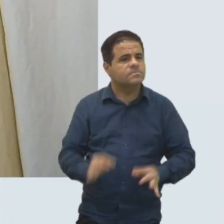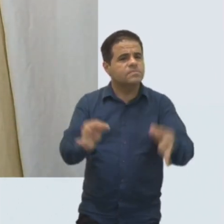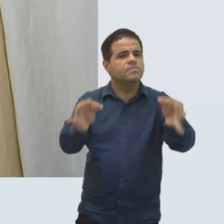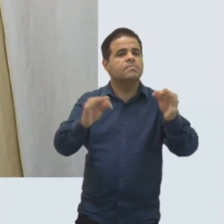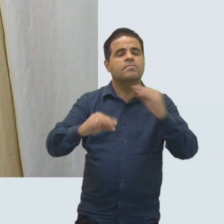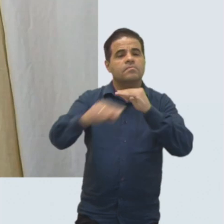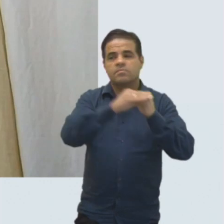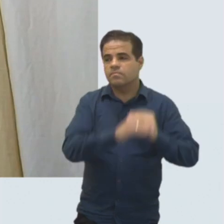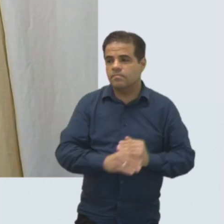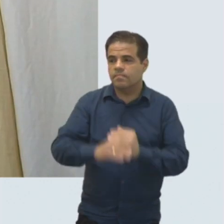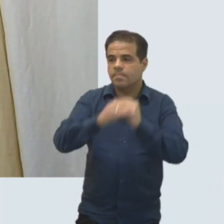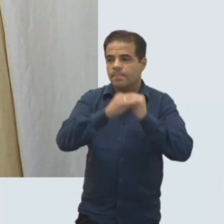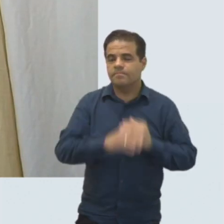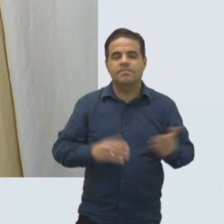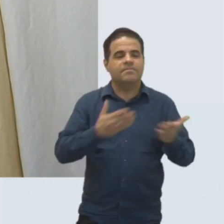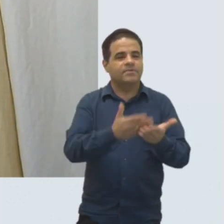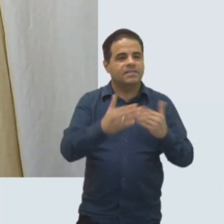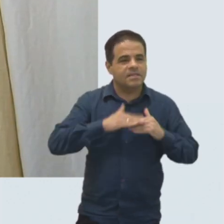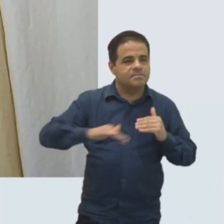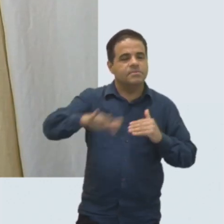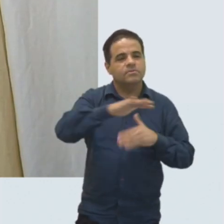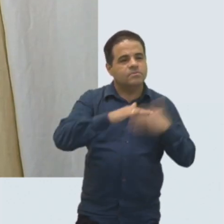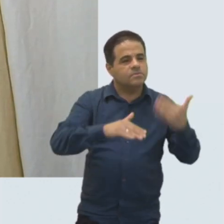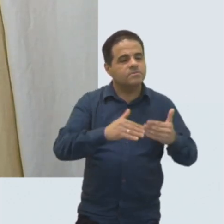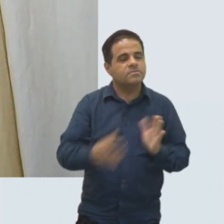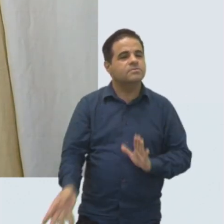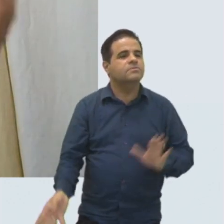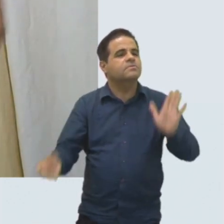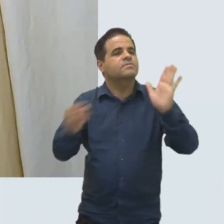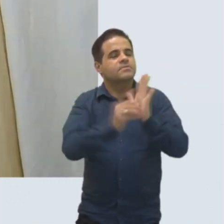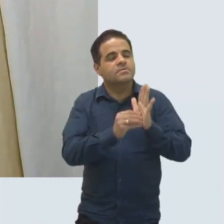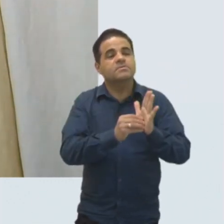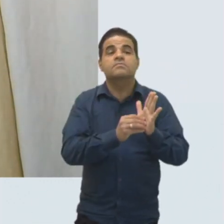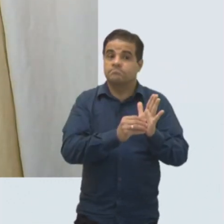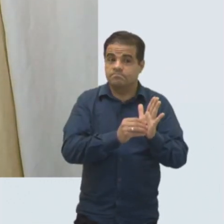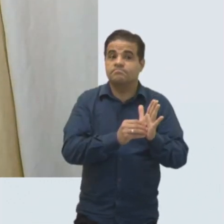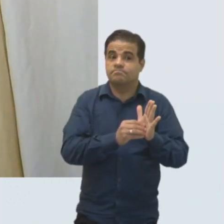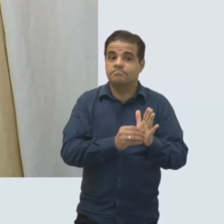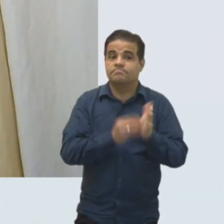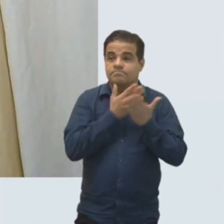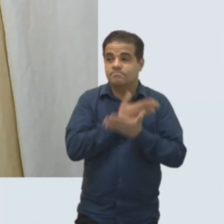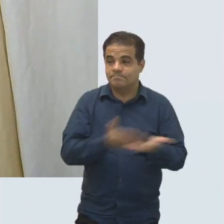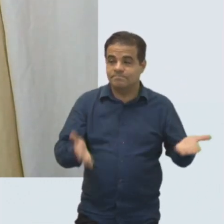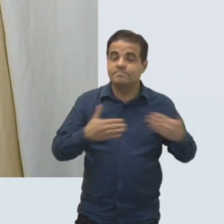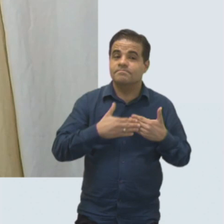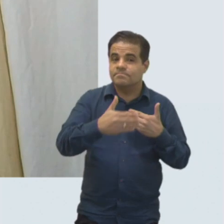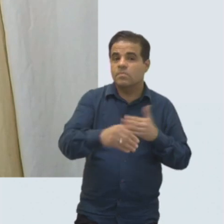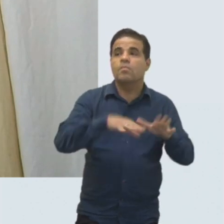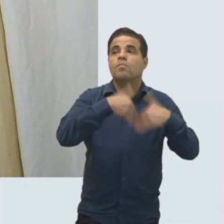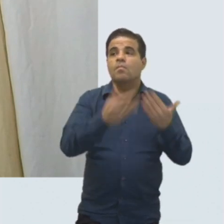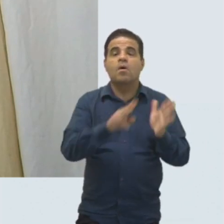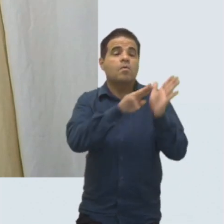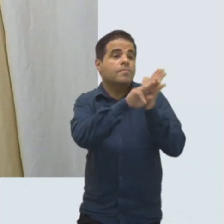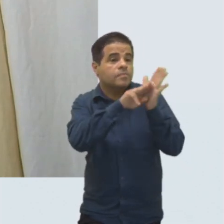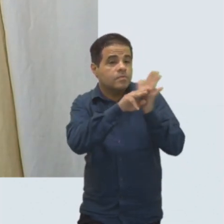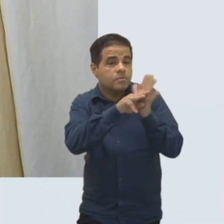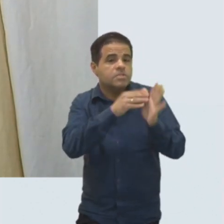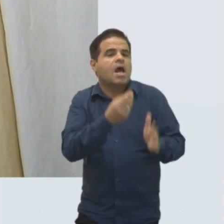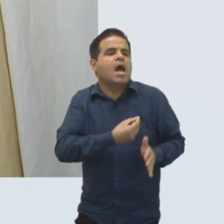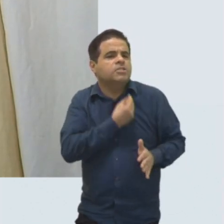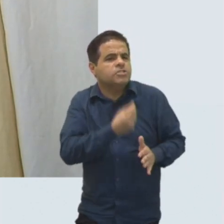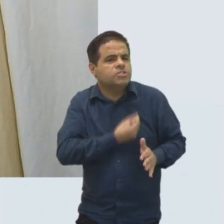fazer um recorte do tema e aí colocar mãos à obra. E aí sim, né, pensar, né, qual metodologia ativa